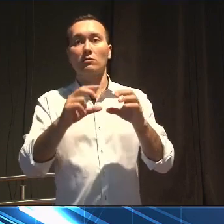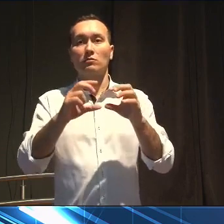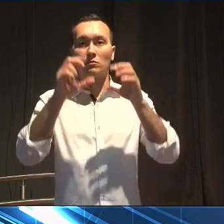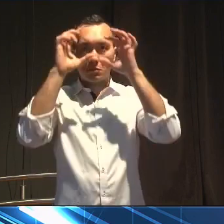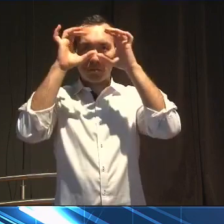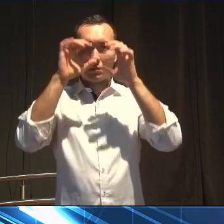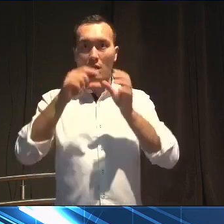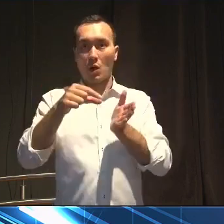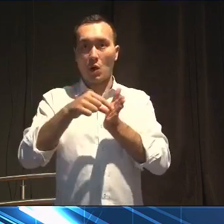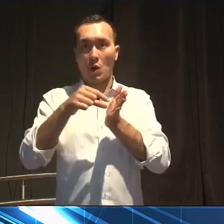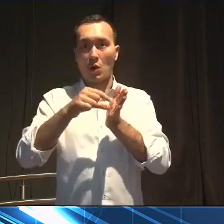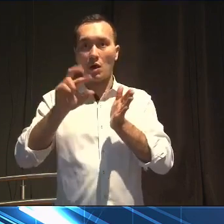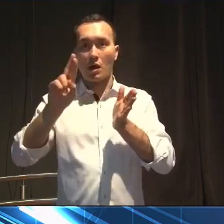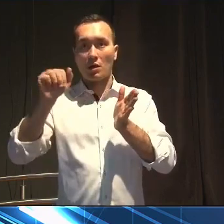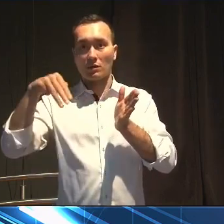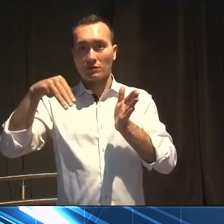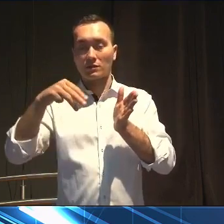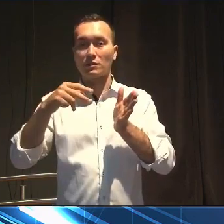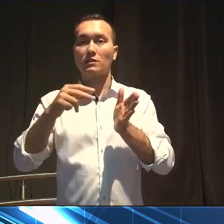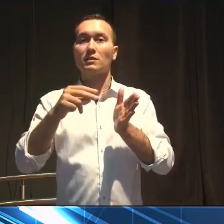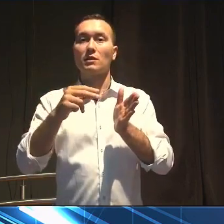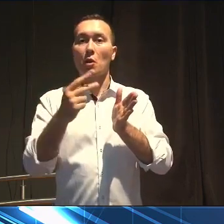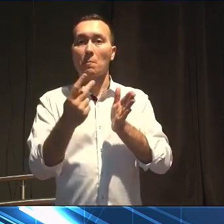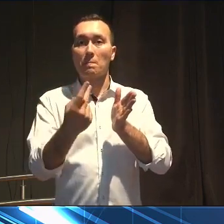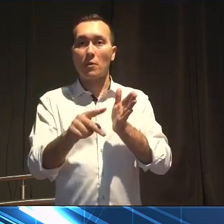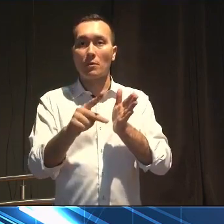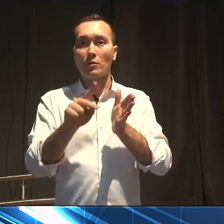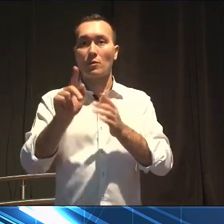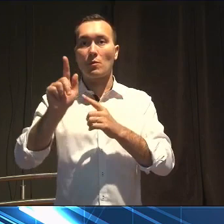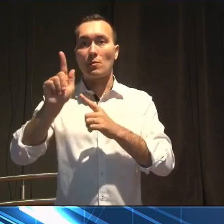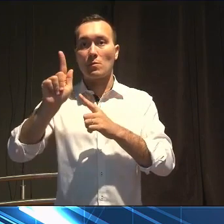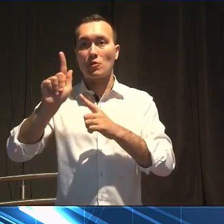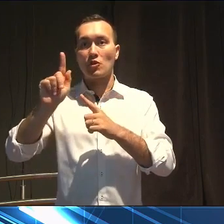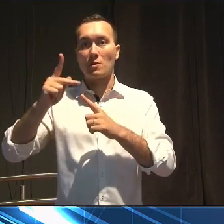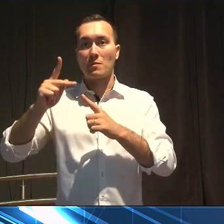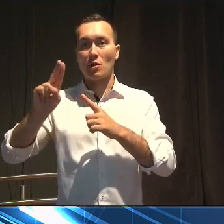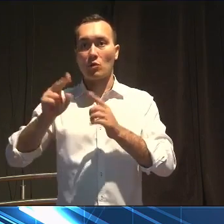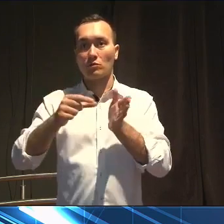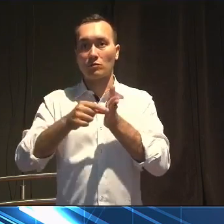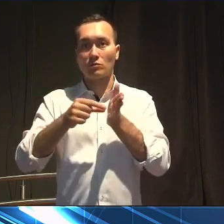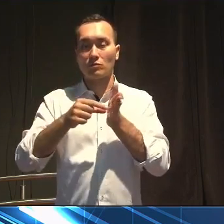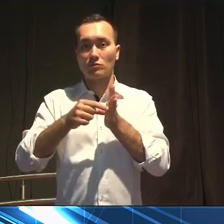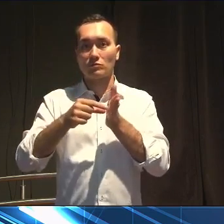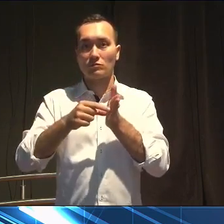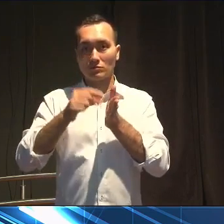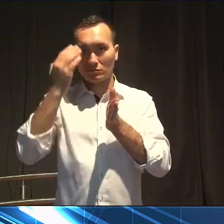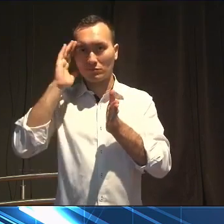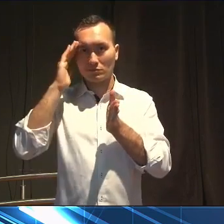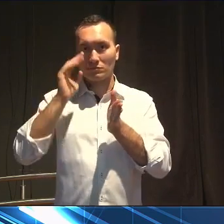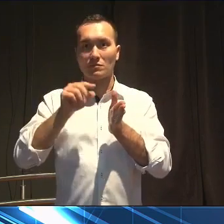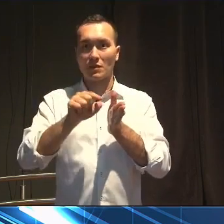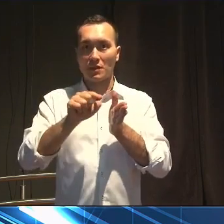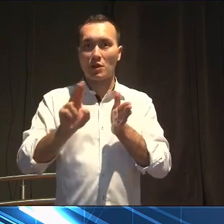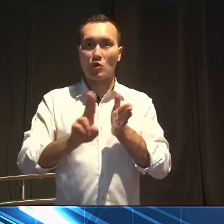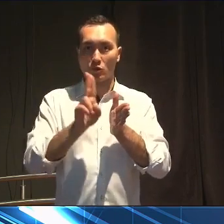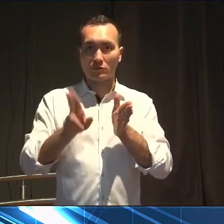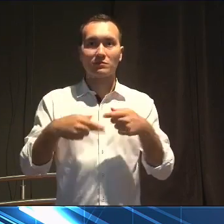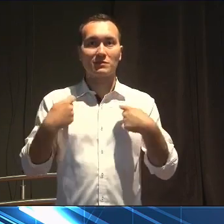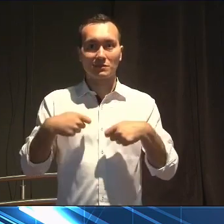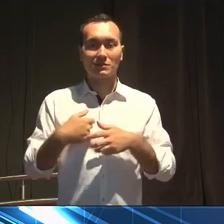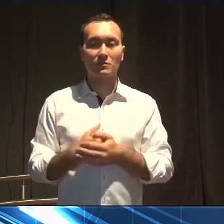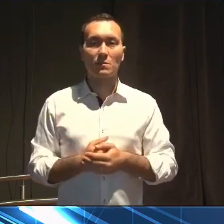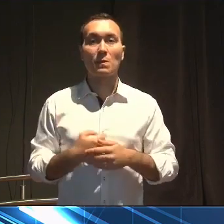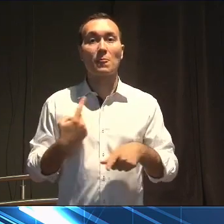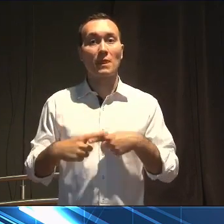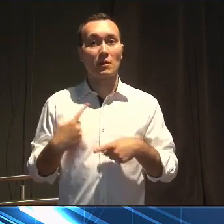ela é fundamental, é importante que eu consiga processar o dado a maior parte do tempo dentro da GPU, porque o que vai ser gargalo